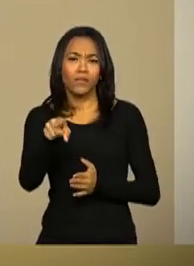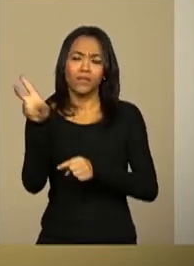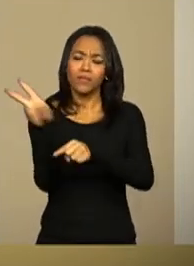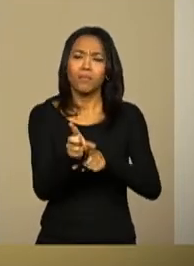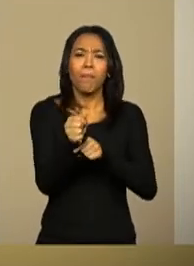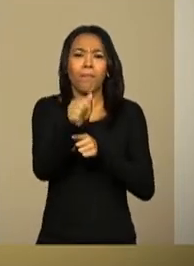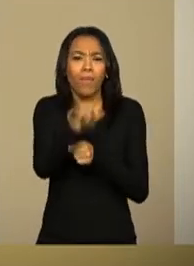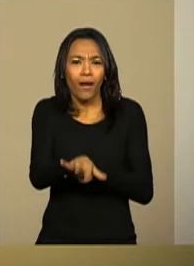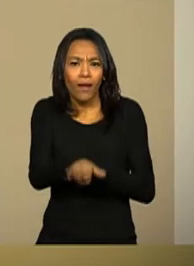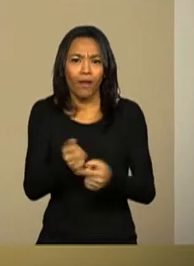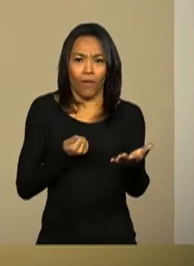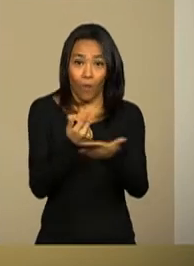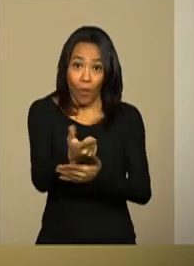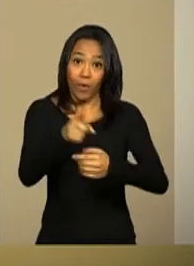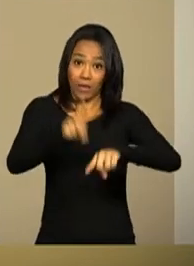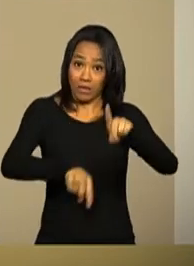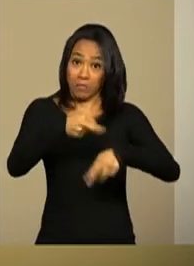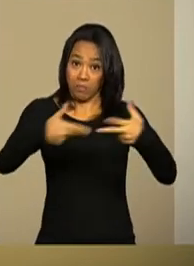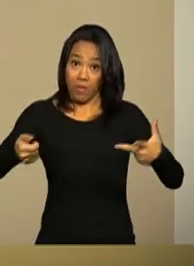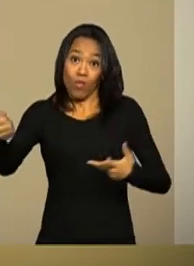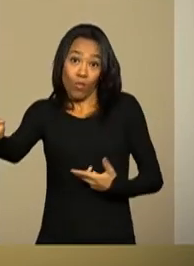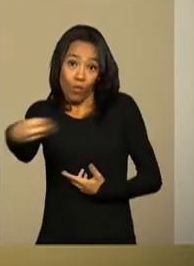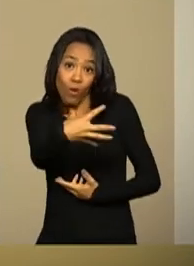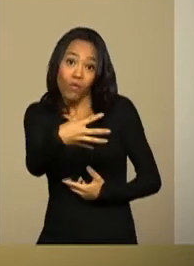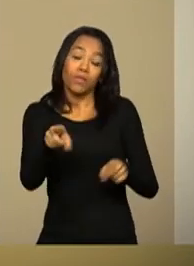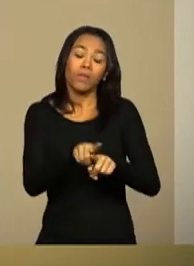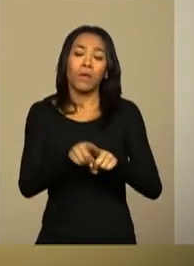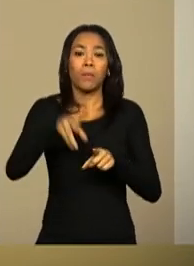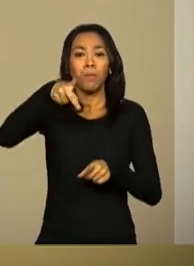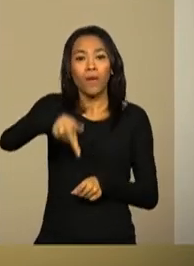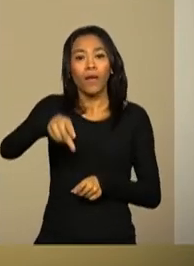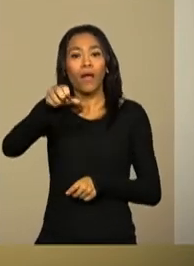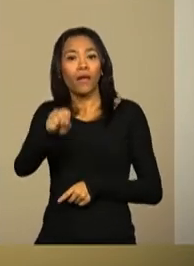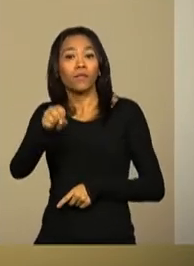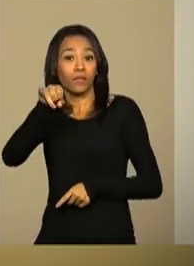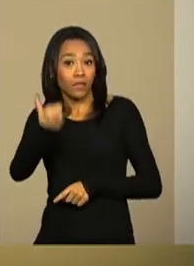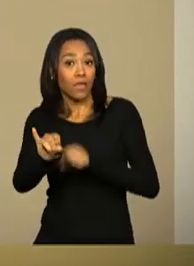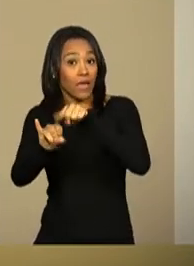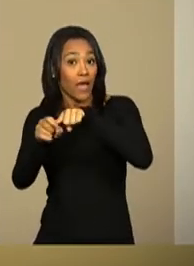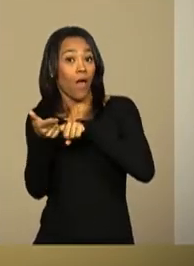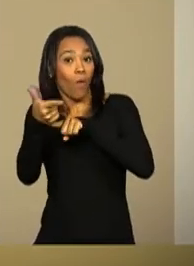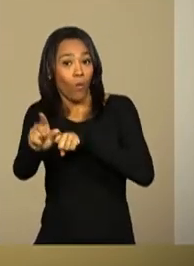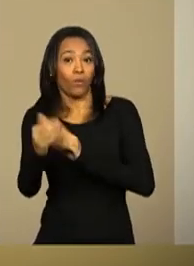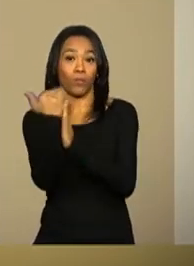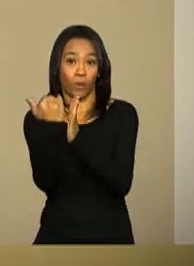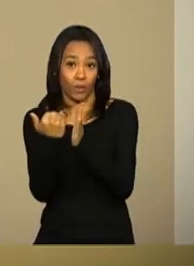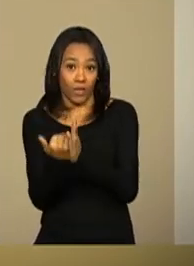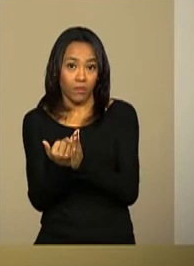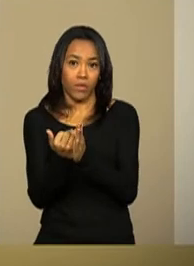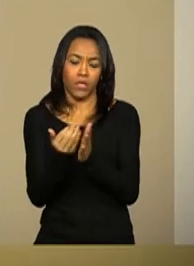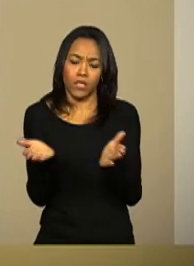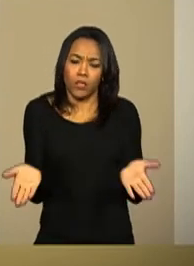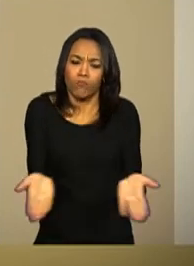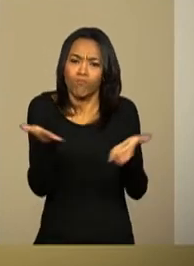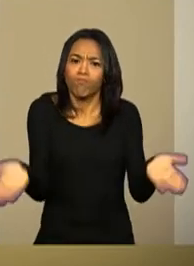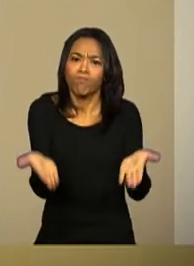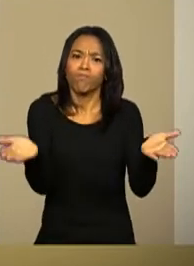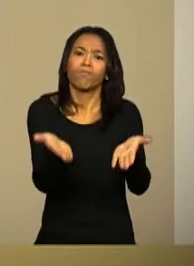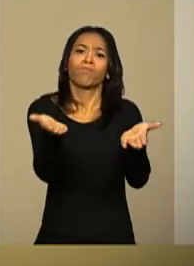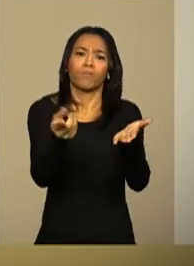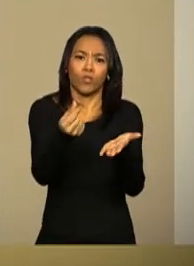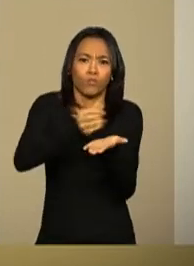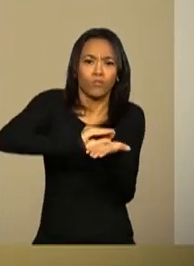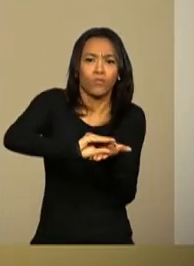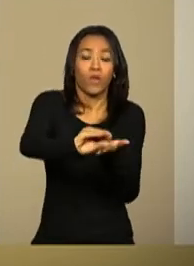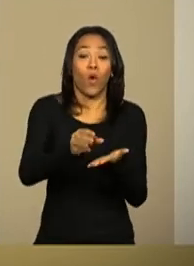barato para compra de máquinas novas somado ao PS Rural que é o programa de sustentação do investimento serão